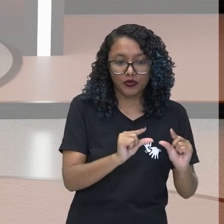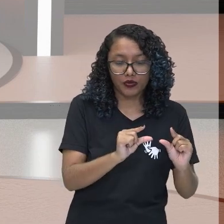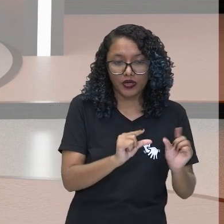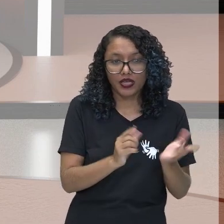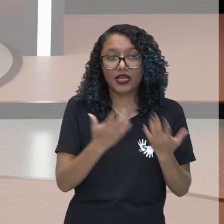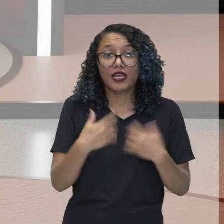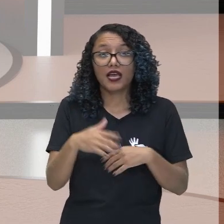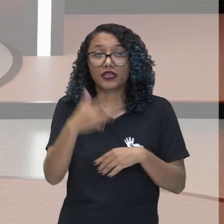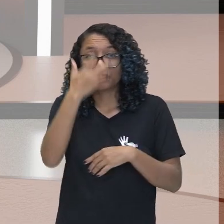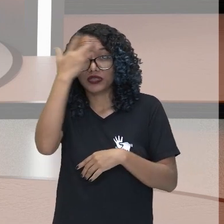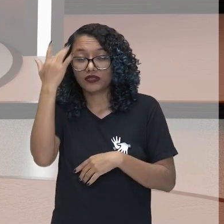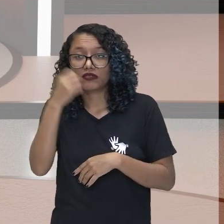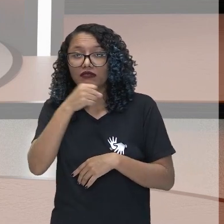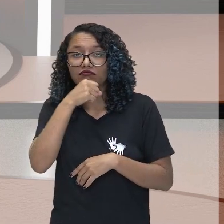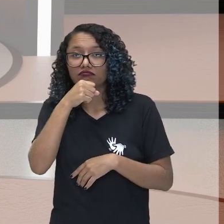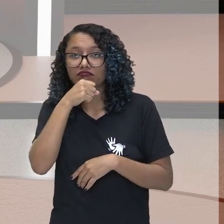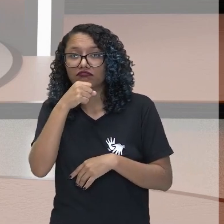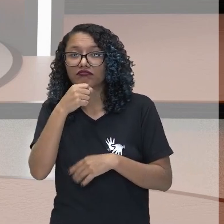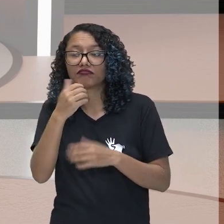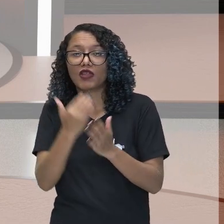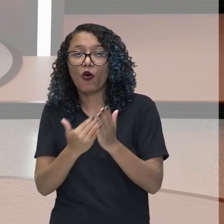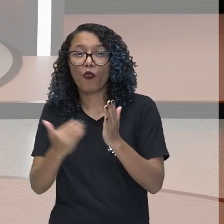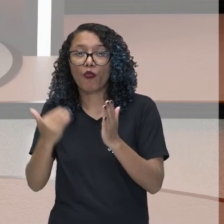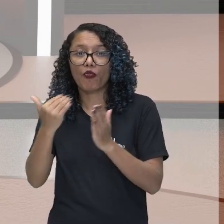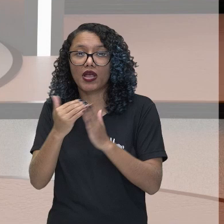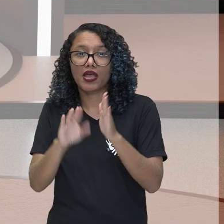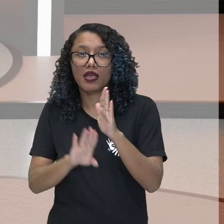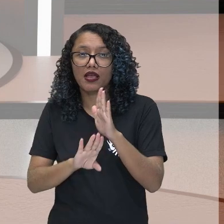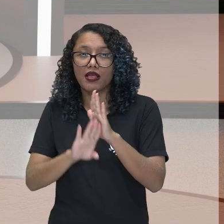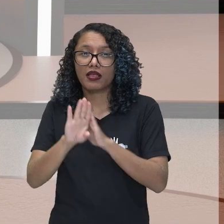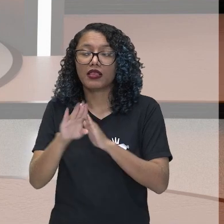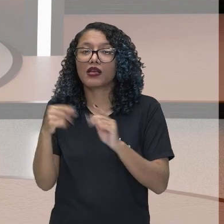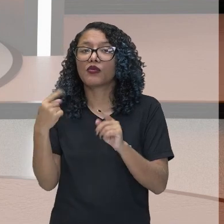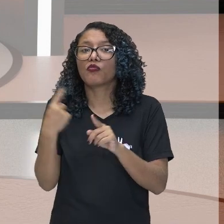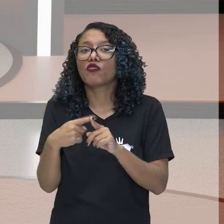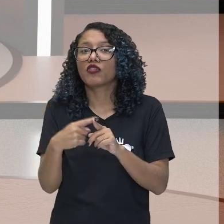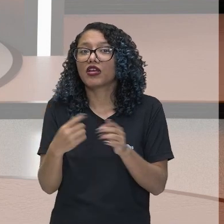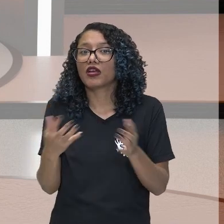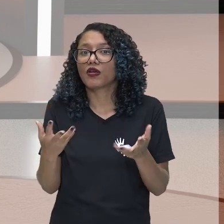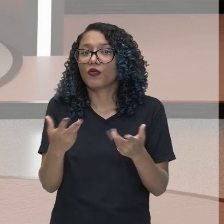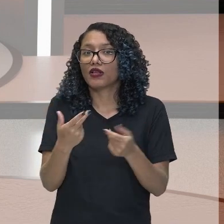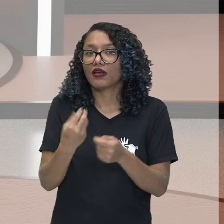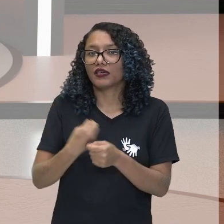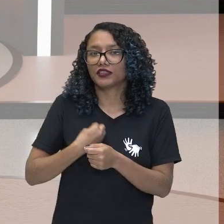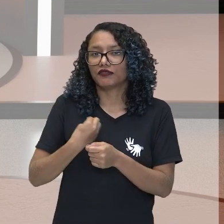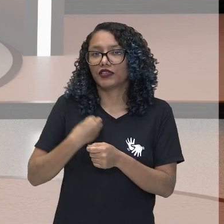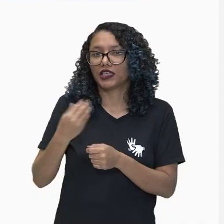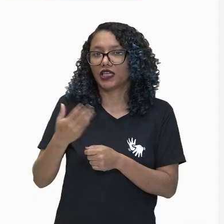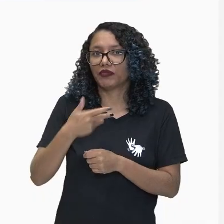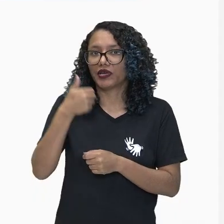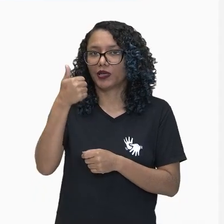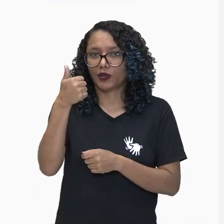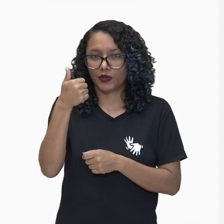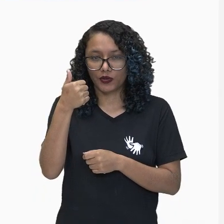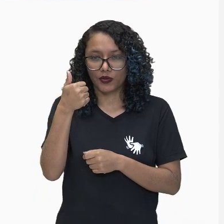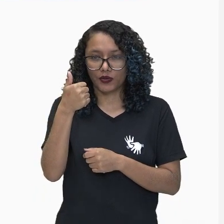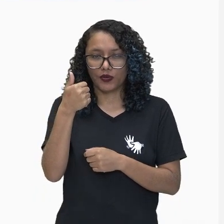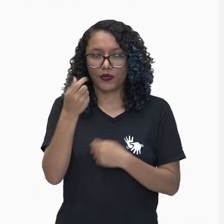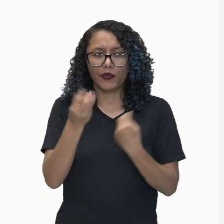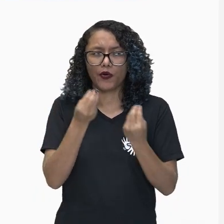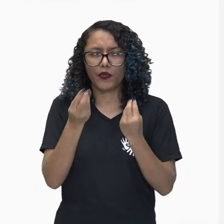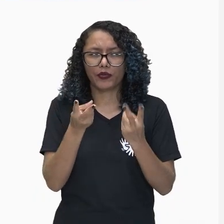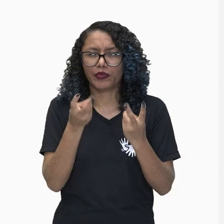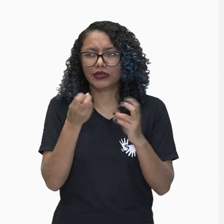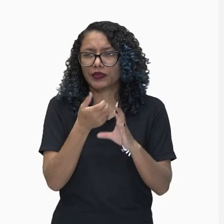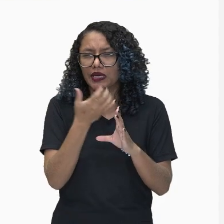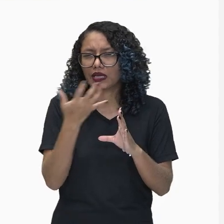envelhecimento. As pessoas estão vivendo mais pela qualidade de vida que vai apresentar, tá bom? Então, como é que a gente vai verificar essas